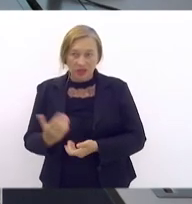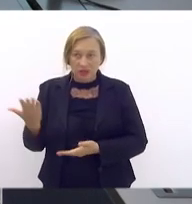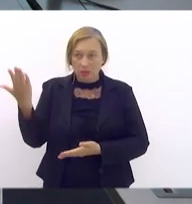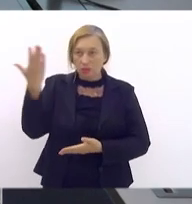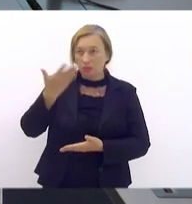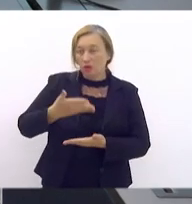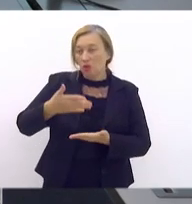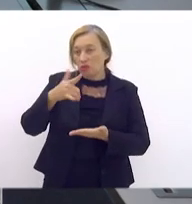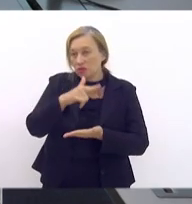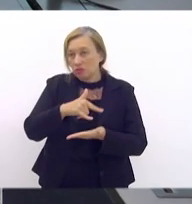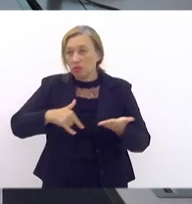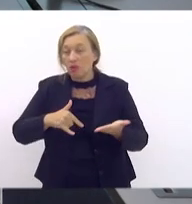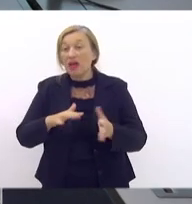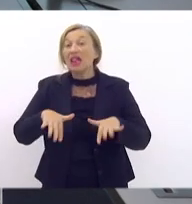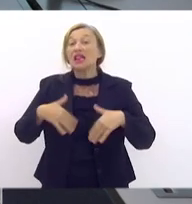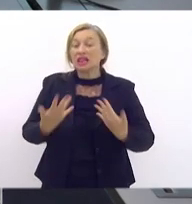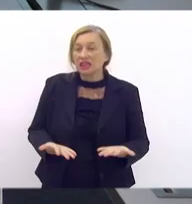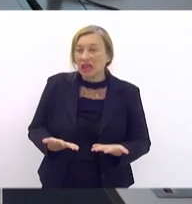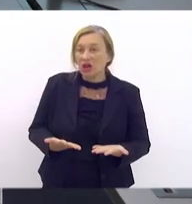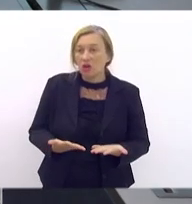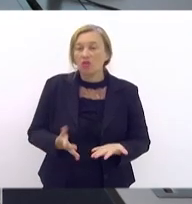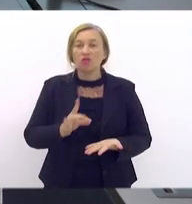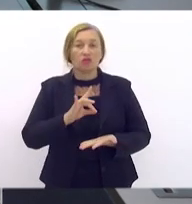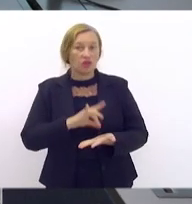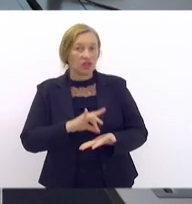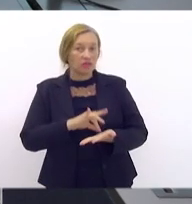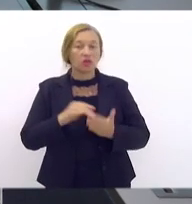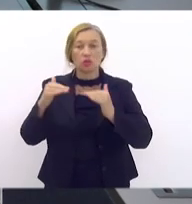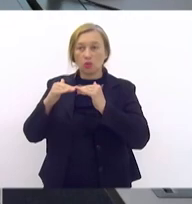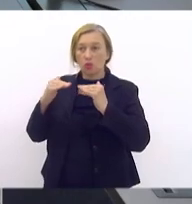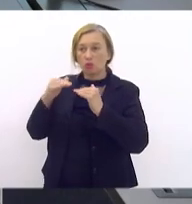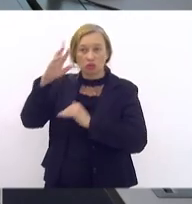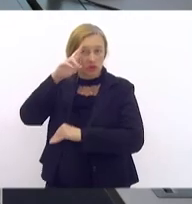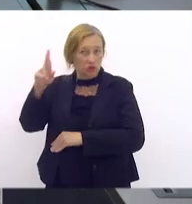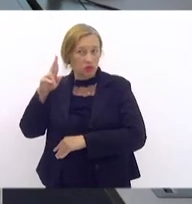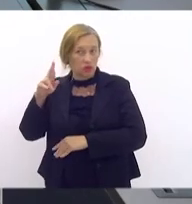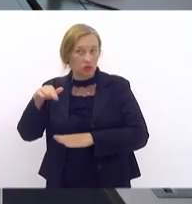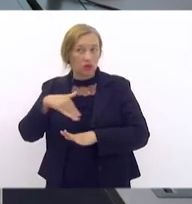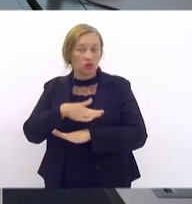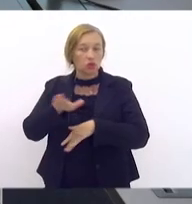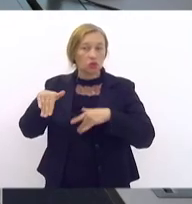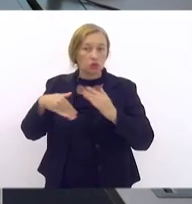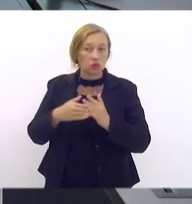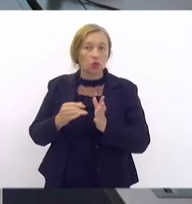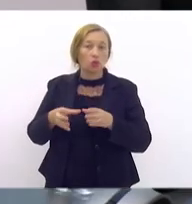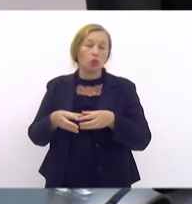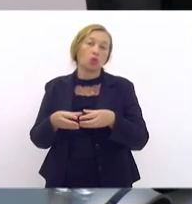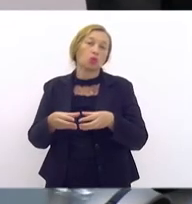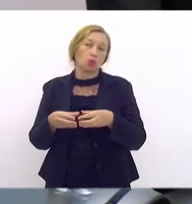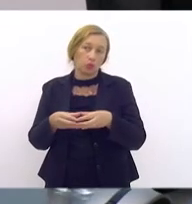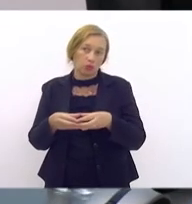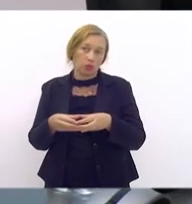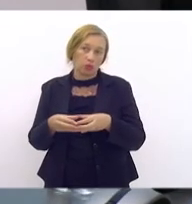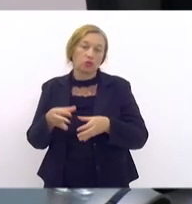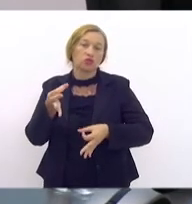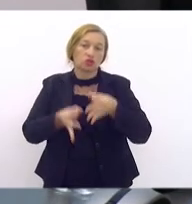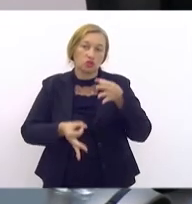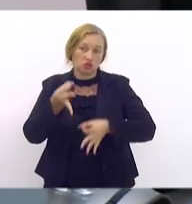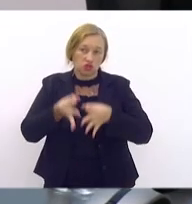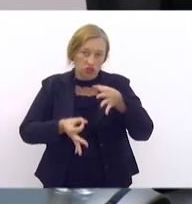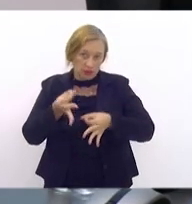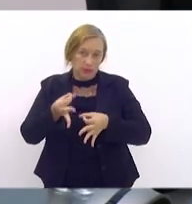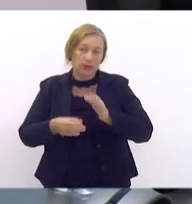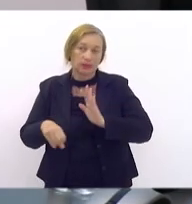né Então vira realmente E concordo com o senhor uma situação de toda uma cadeia eh de Justiça